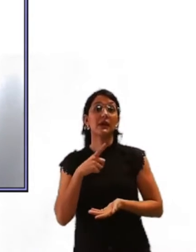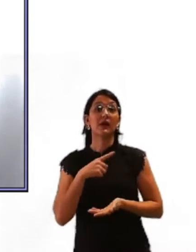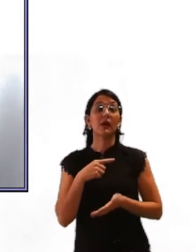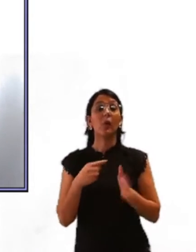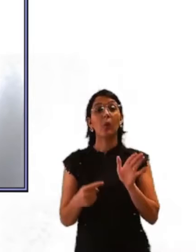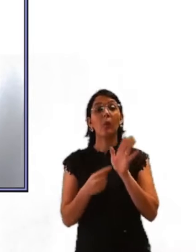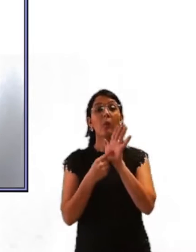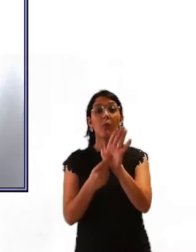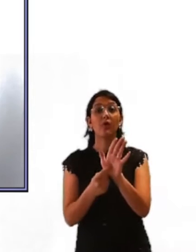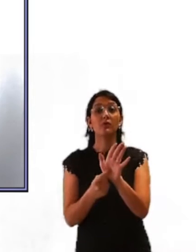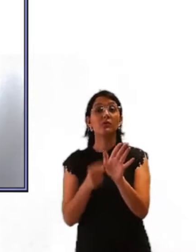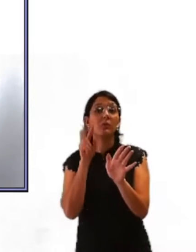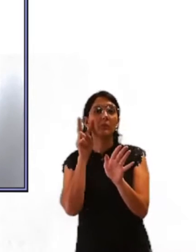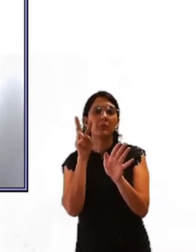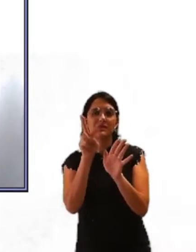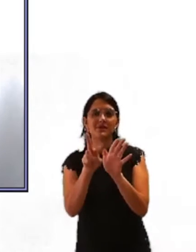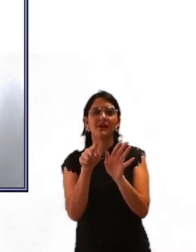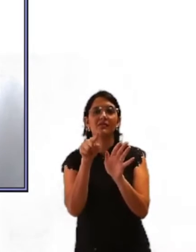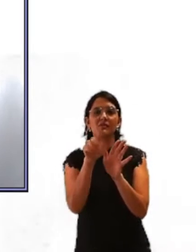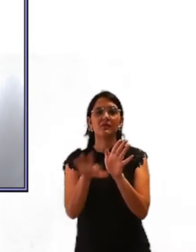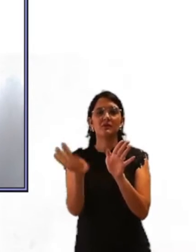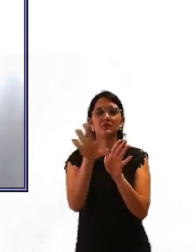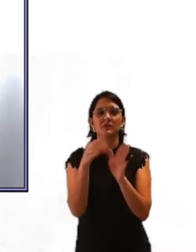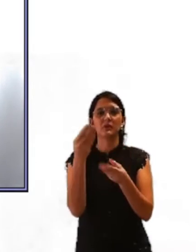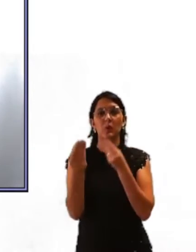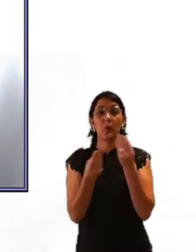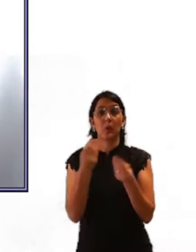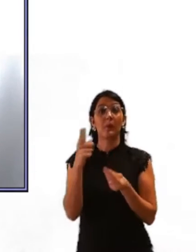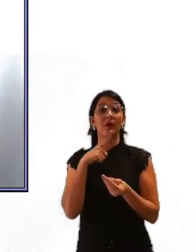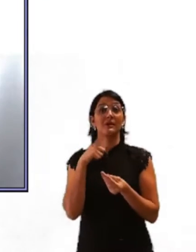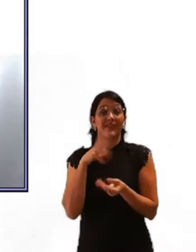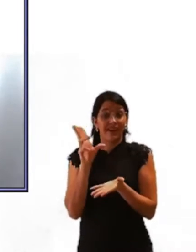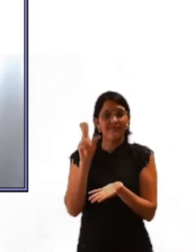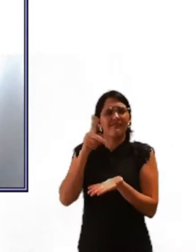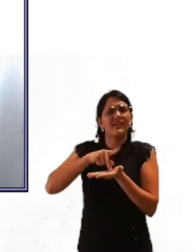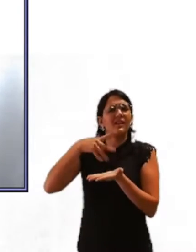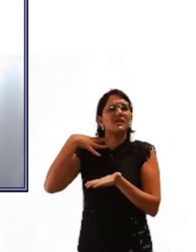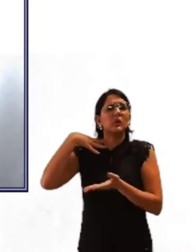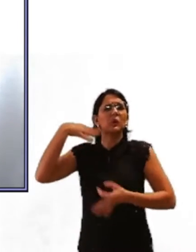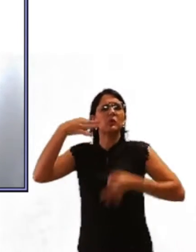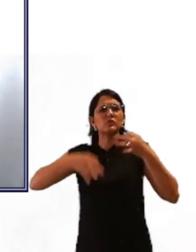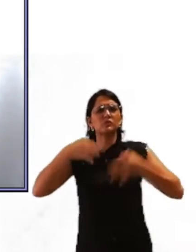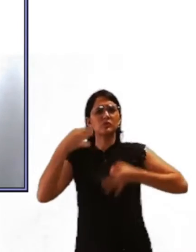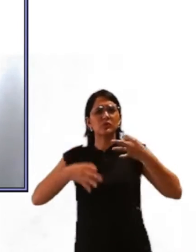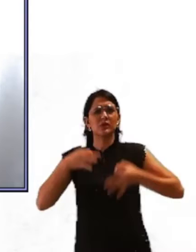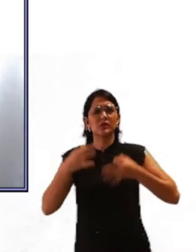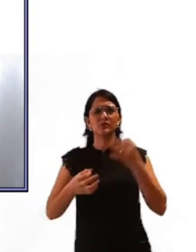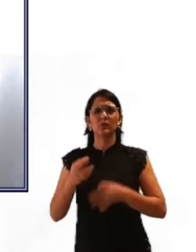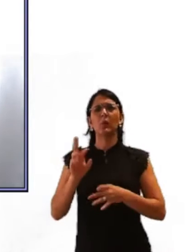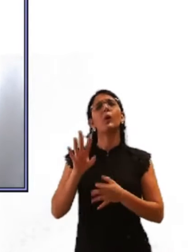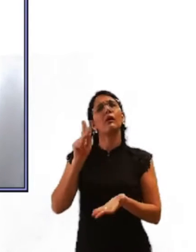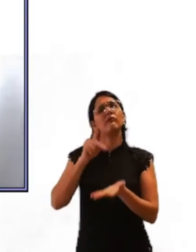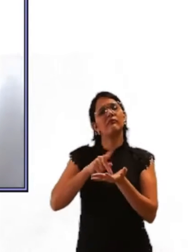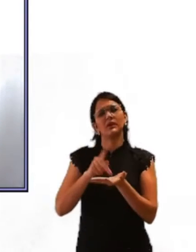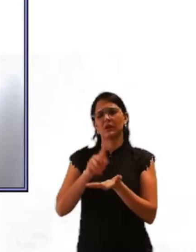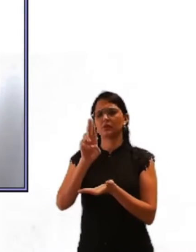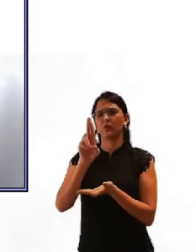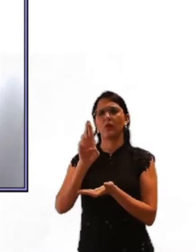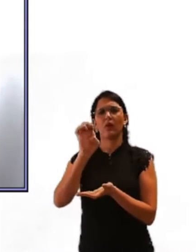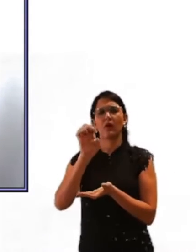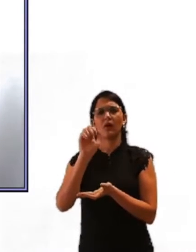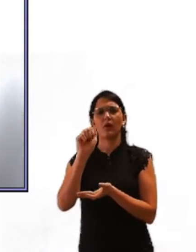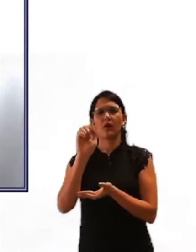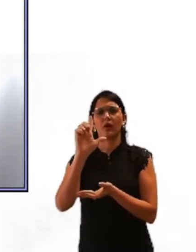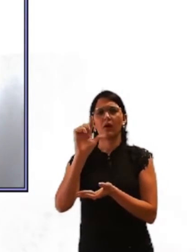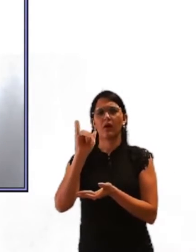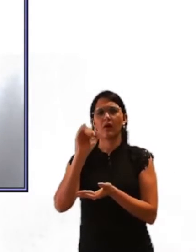quero trabalhar com vocês é porque o realismo jurídico, principalmente o realismo jurídico, que é essa ideia, né,